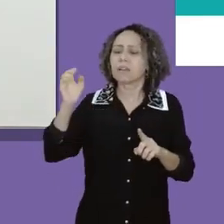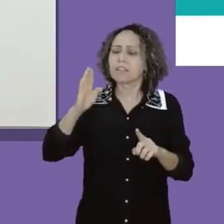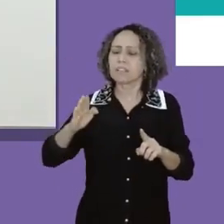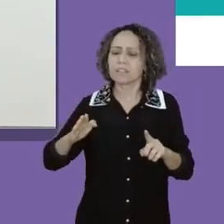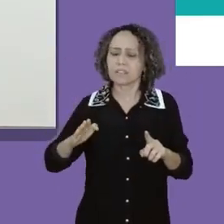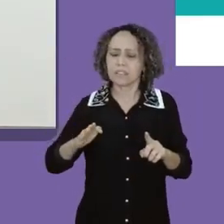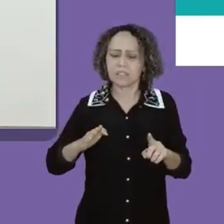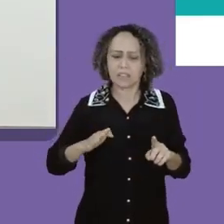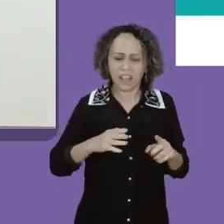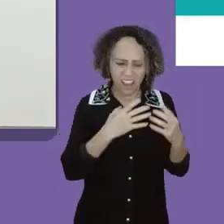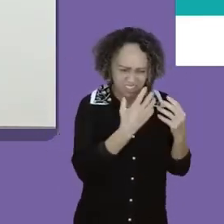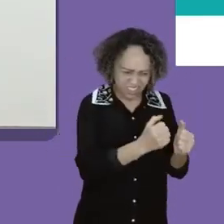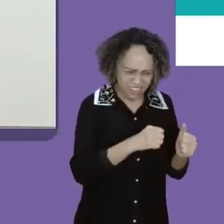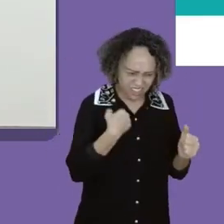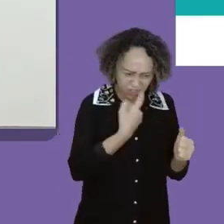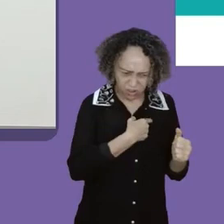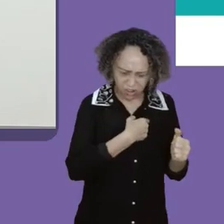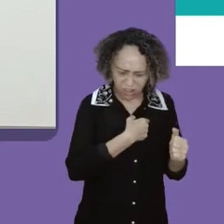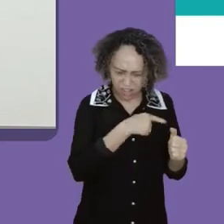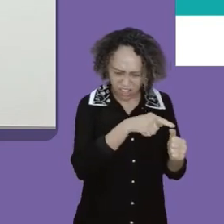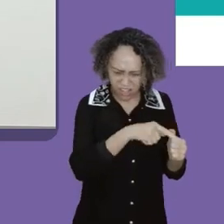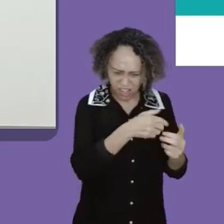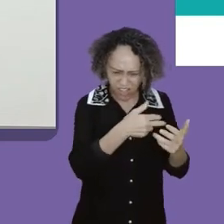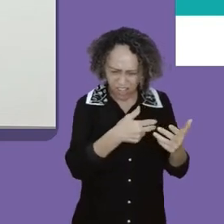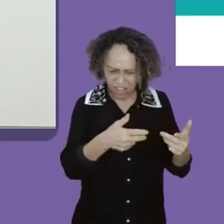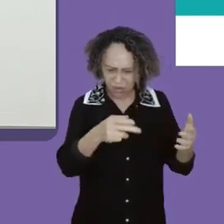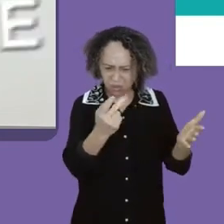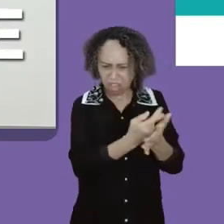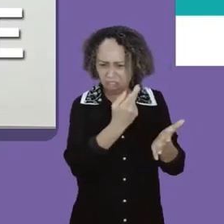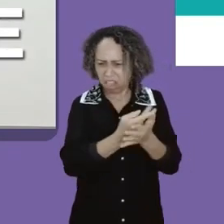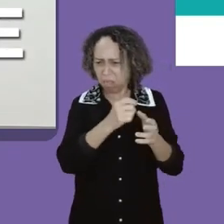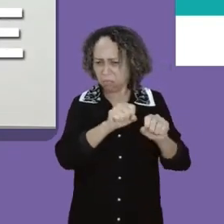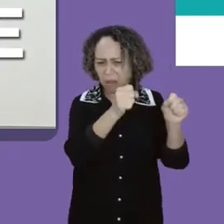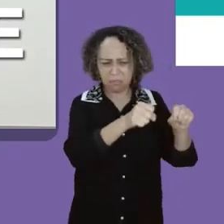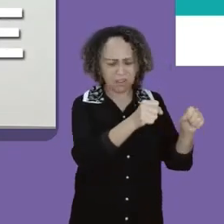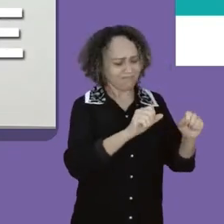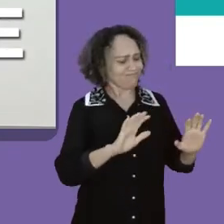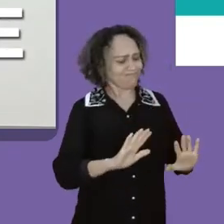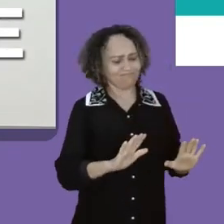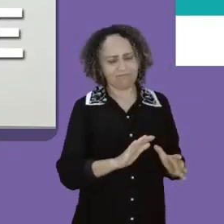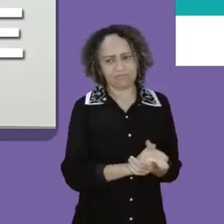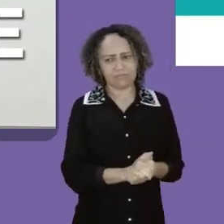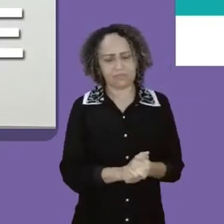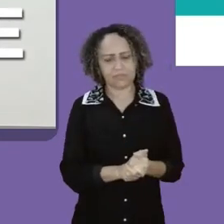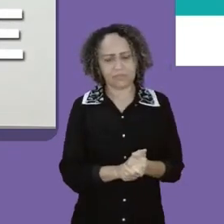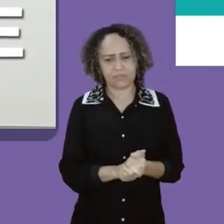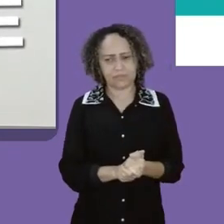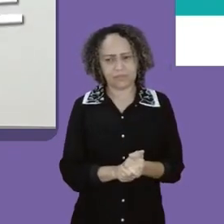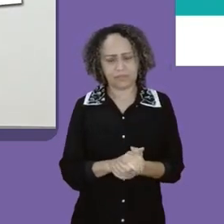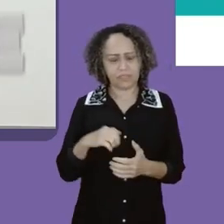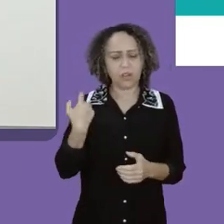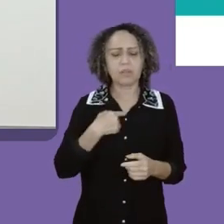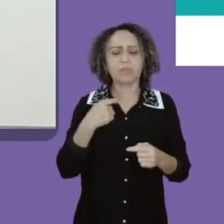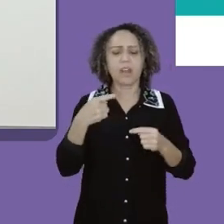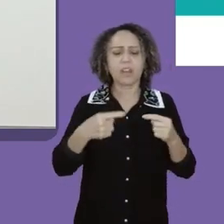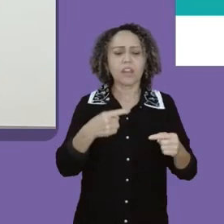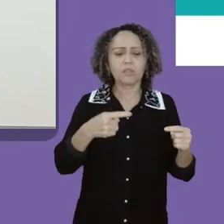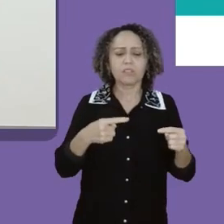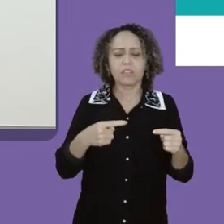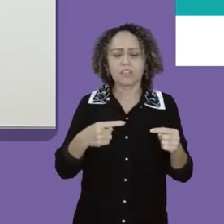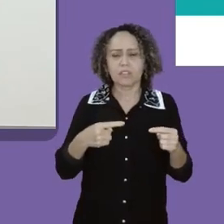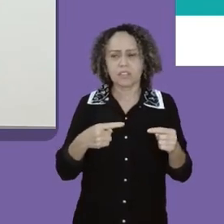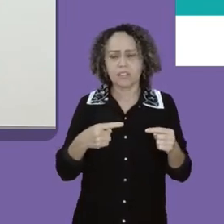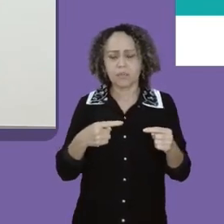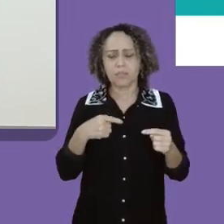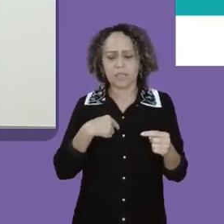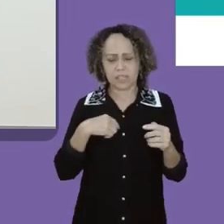que estar principalmente participando e discutindo, para que eu não permita que esses meus